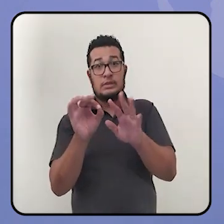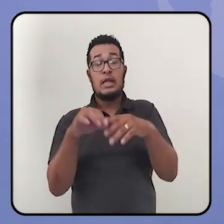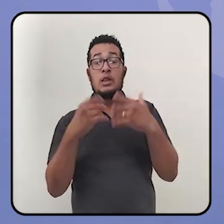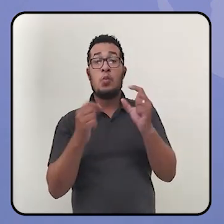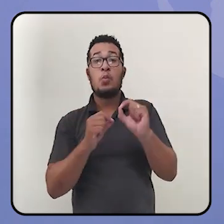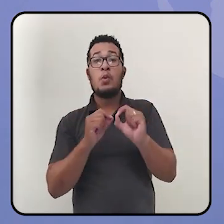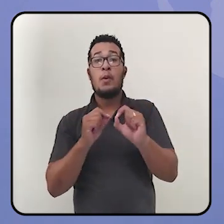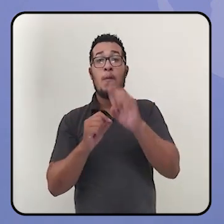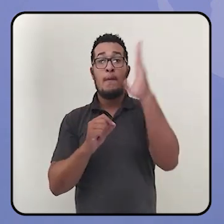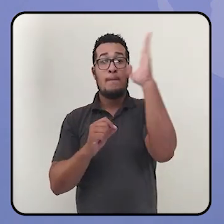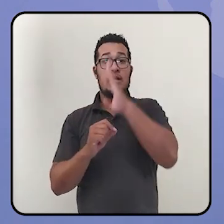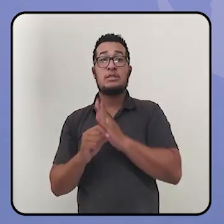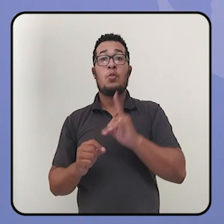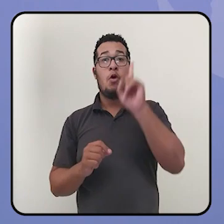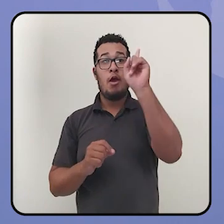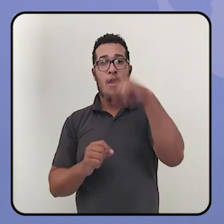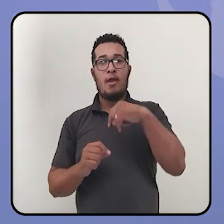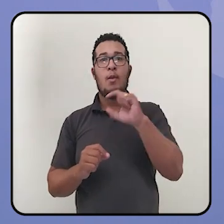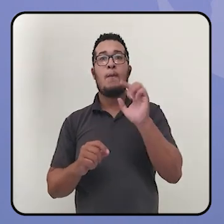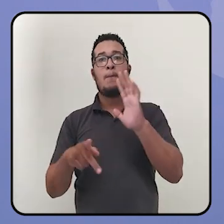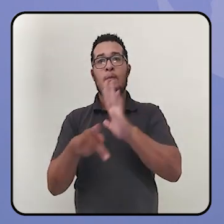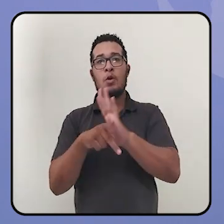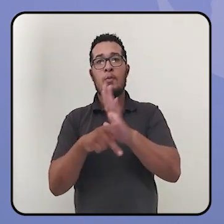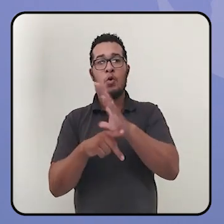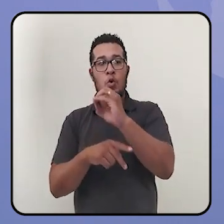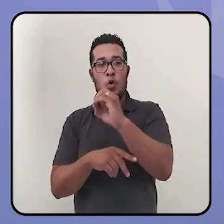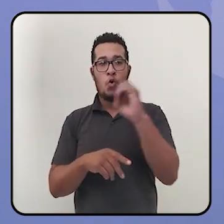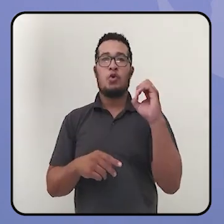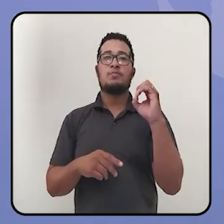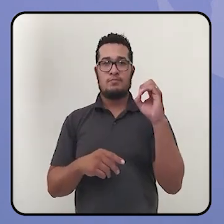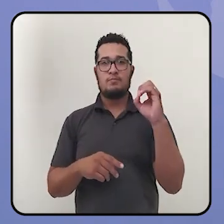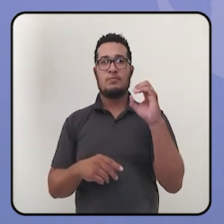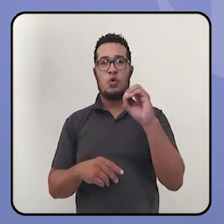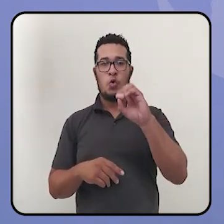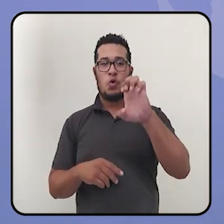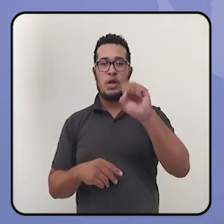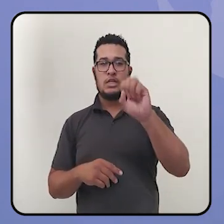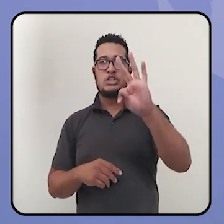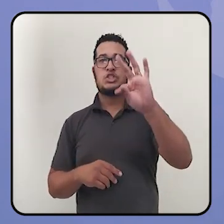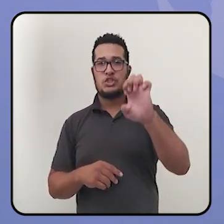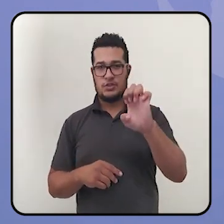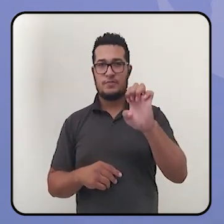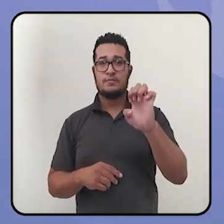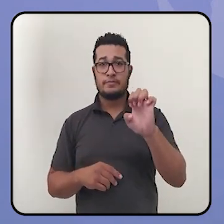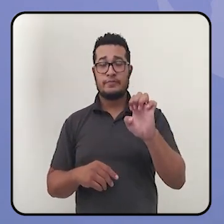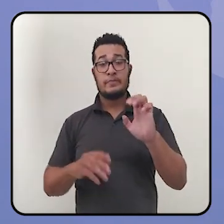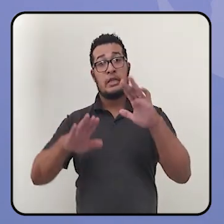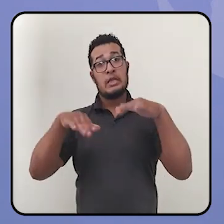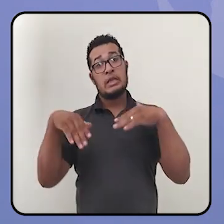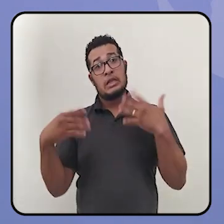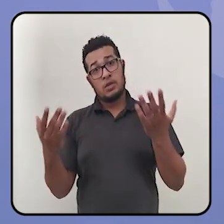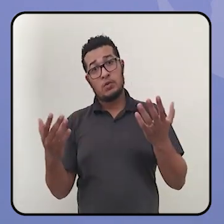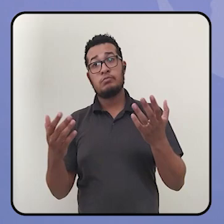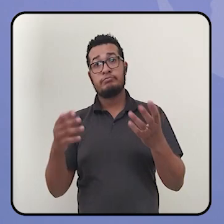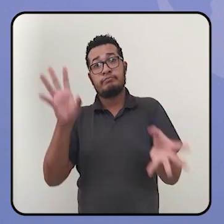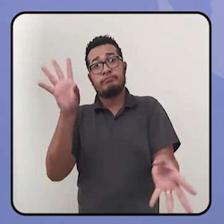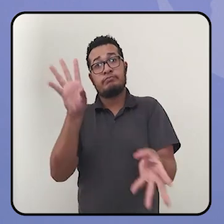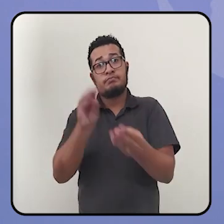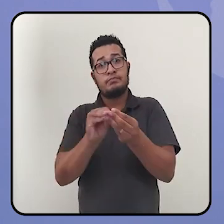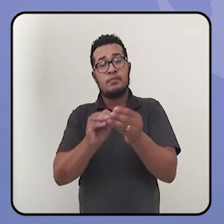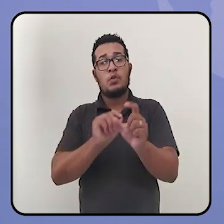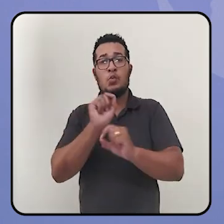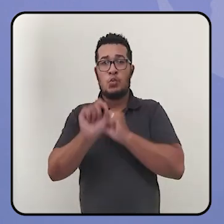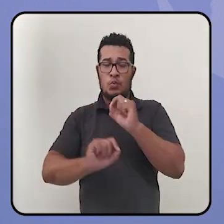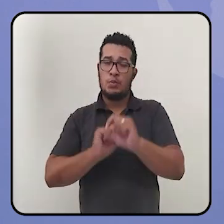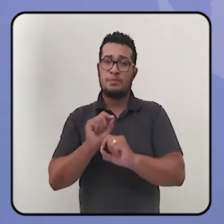à prefeitura, ao governo, e aí chama, geralmente, os institutos, o IPHAM, por exemplo, o Instituto do Patrimônio Histórico e Cultural,